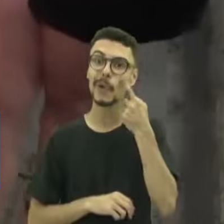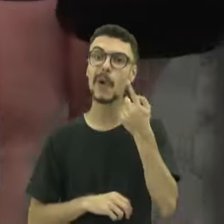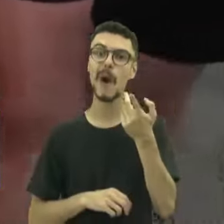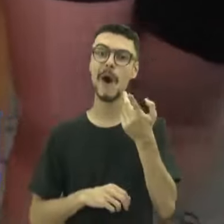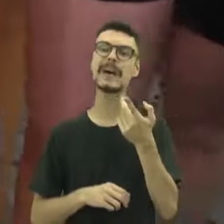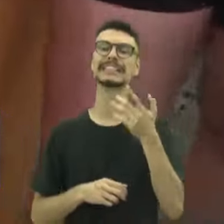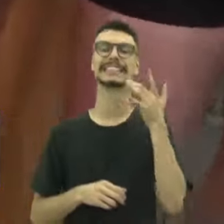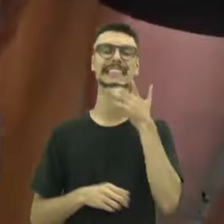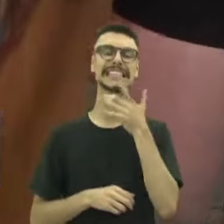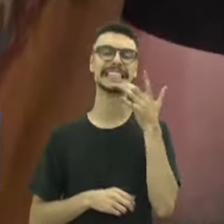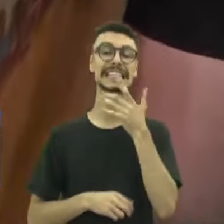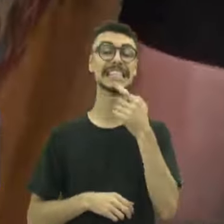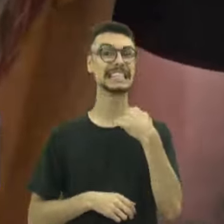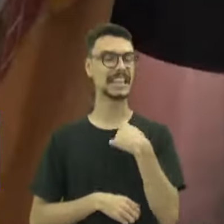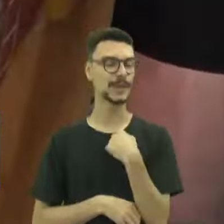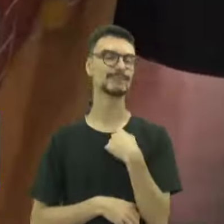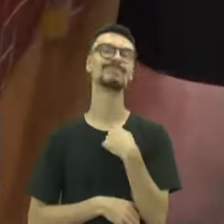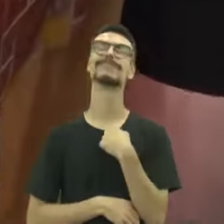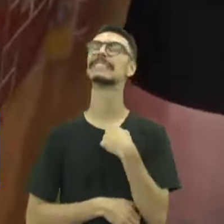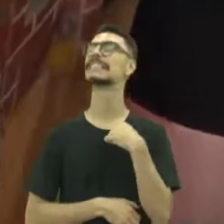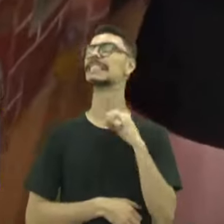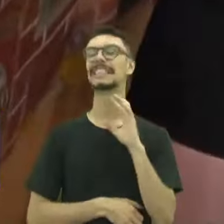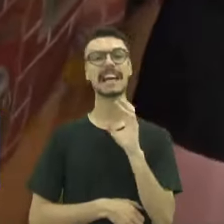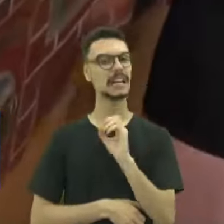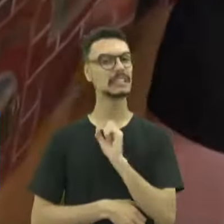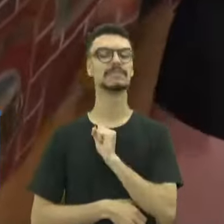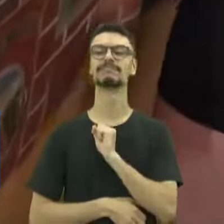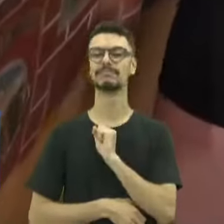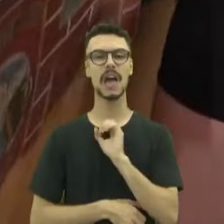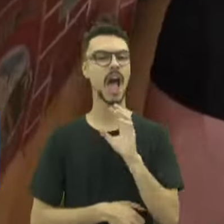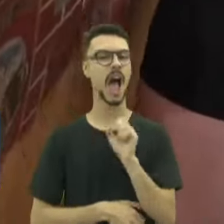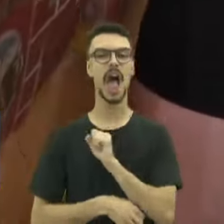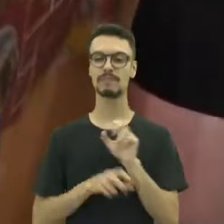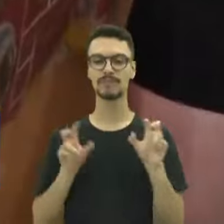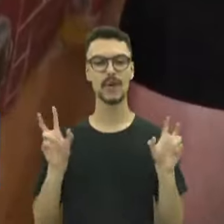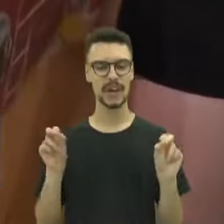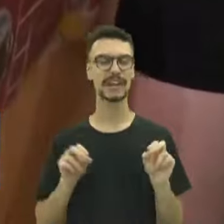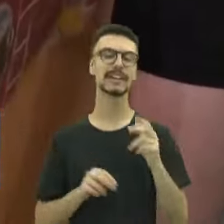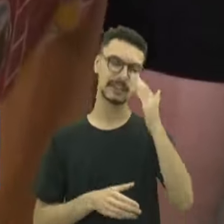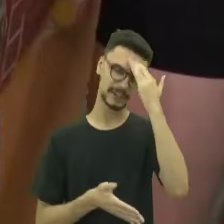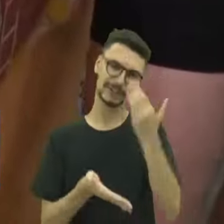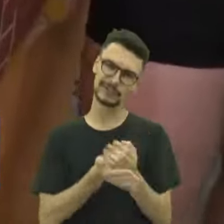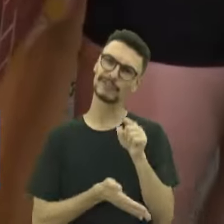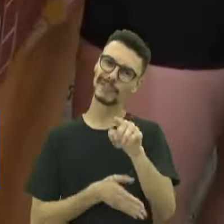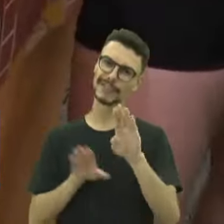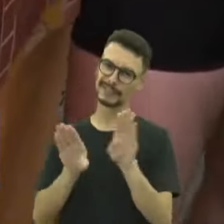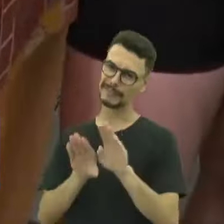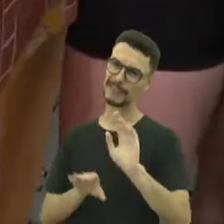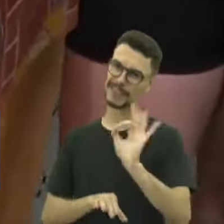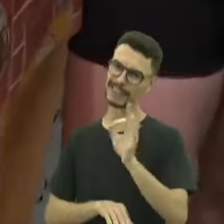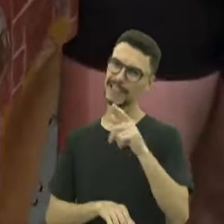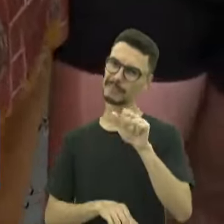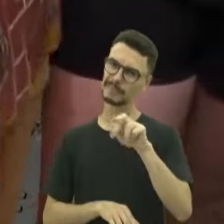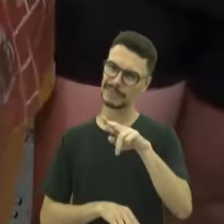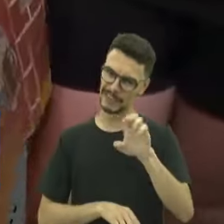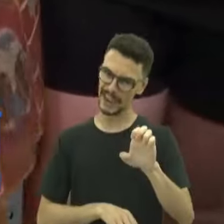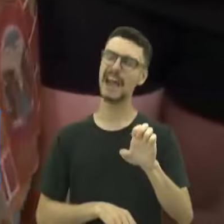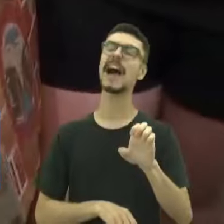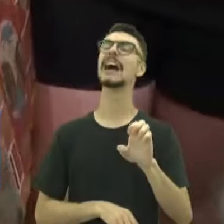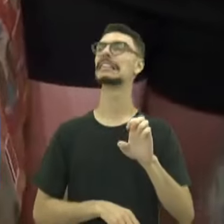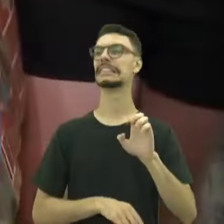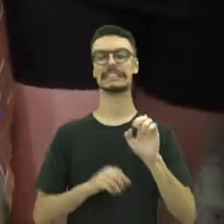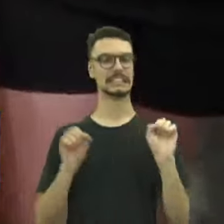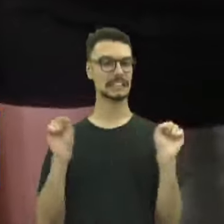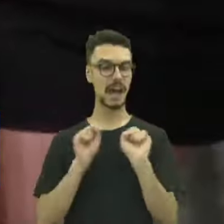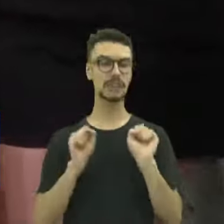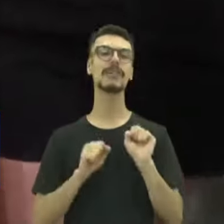que delícia. Eu amo, amo demais caranguejo, acredito que você também, não é, Pierre? Adora caranguejo e eu vou